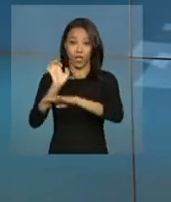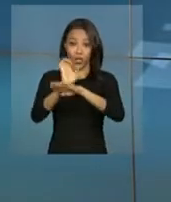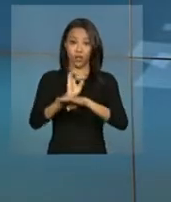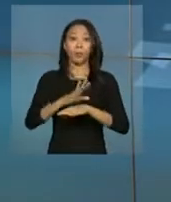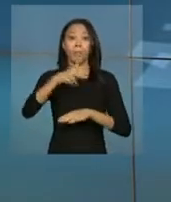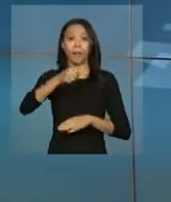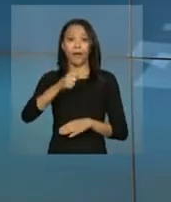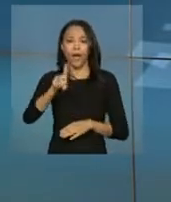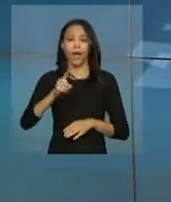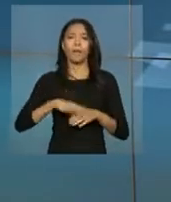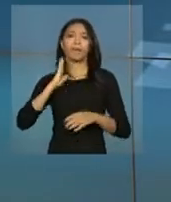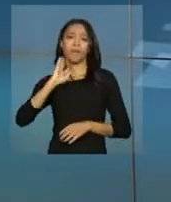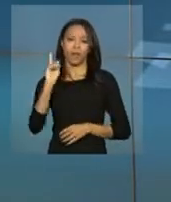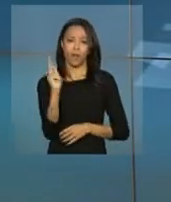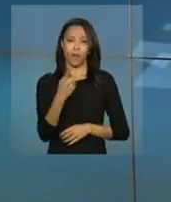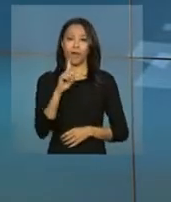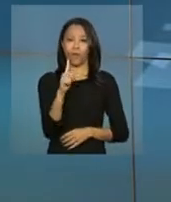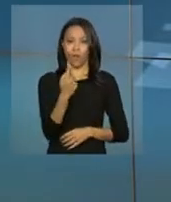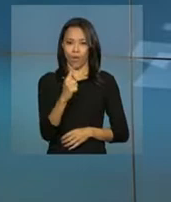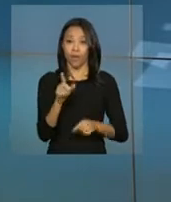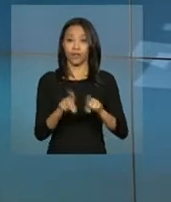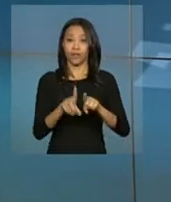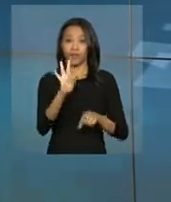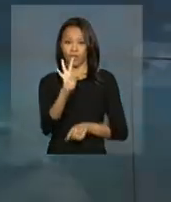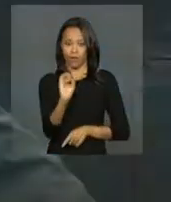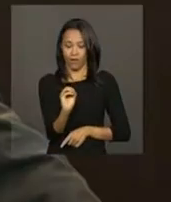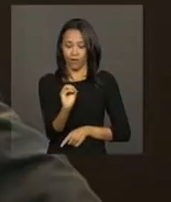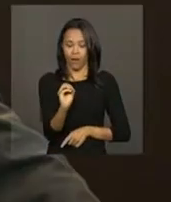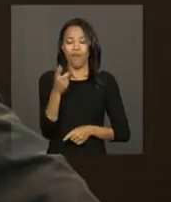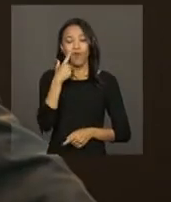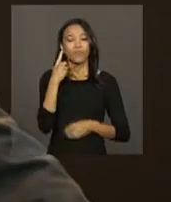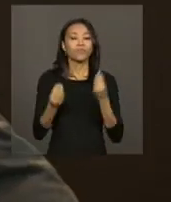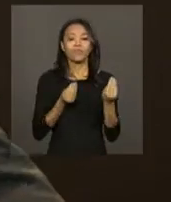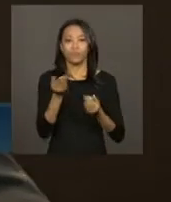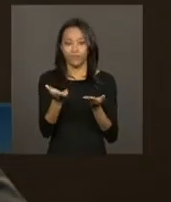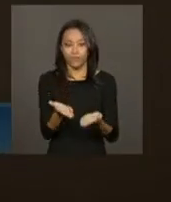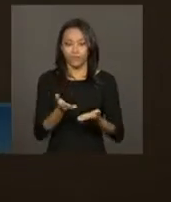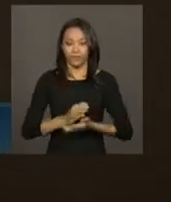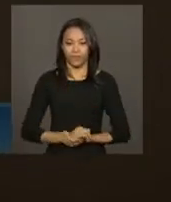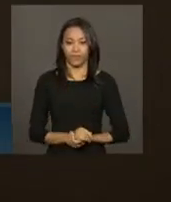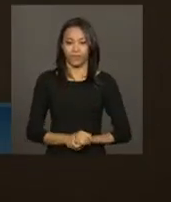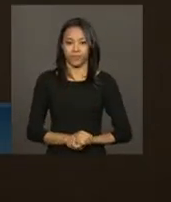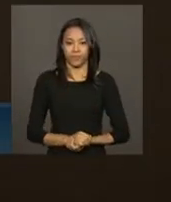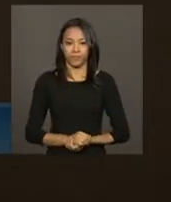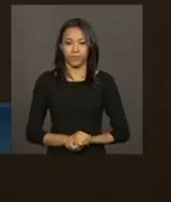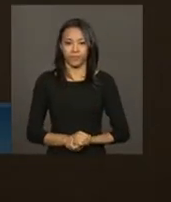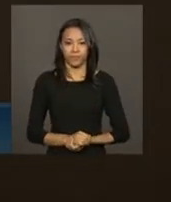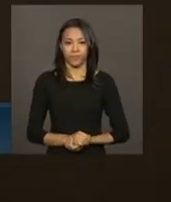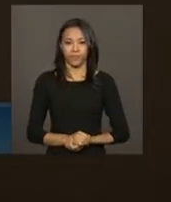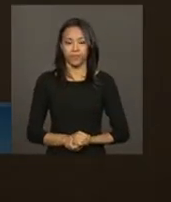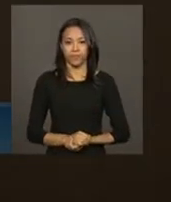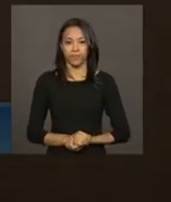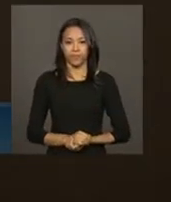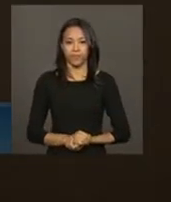Pará Minas Gerais Goiás e Tocantins vamos acompanhar